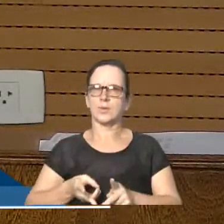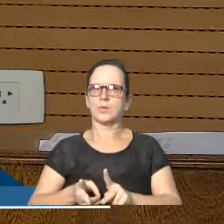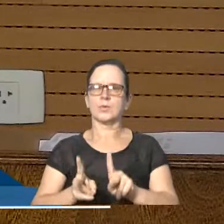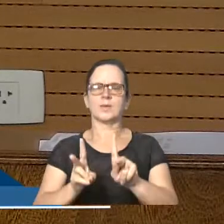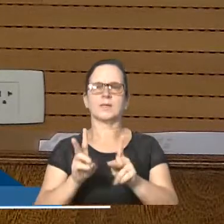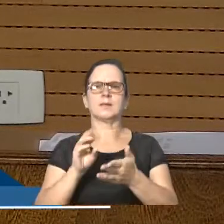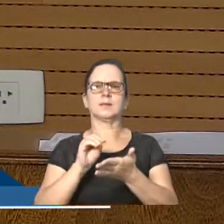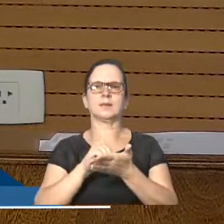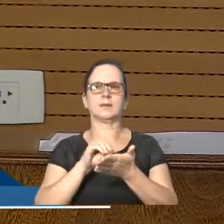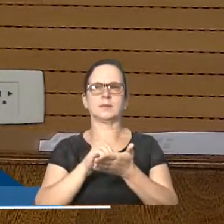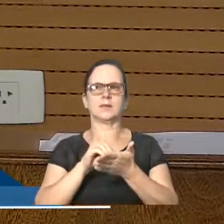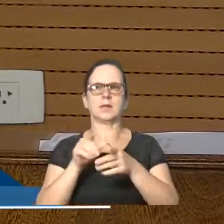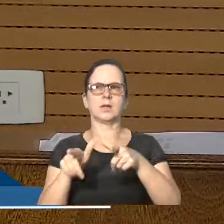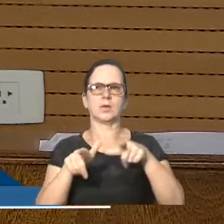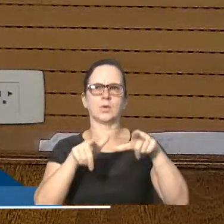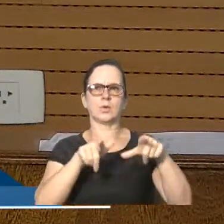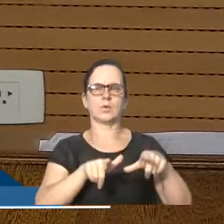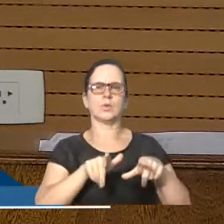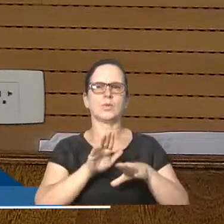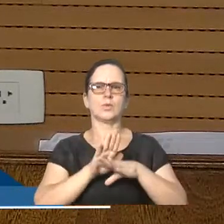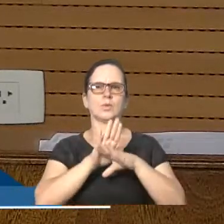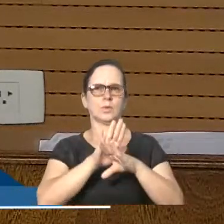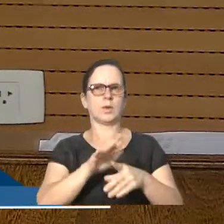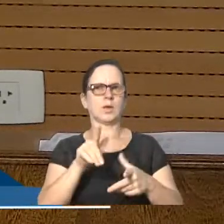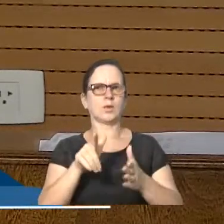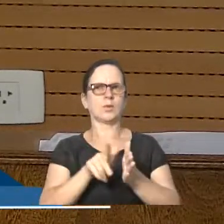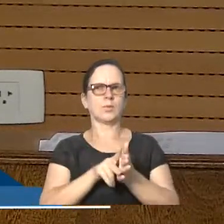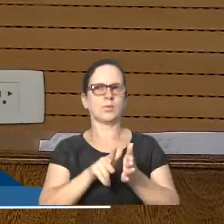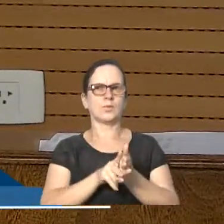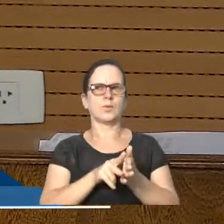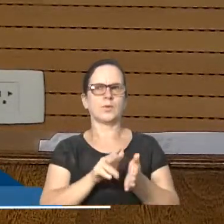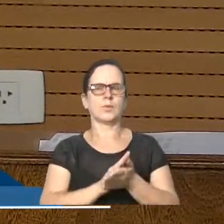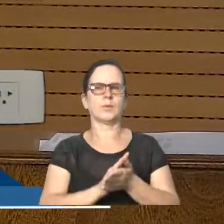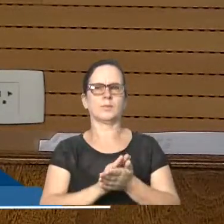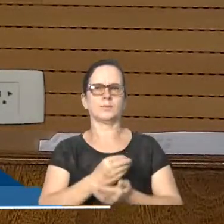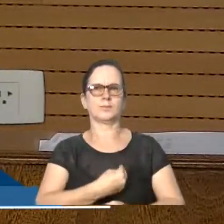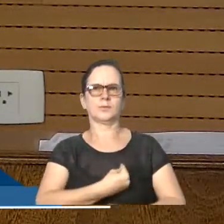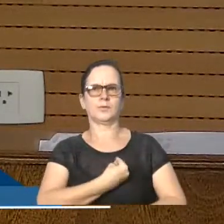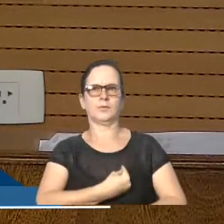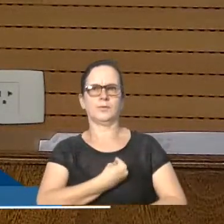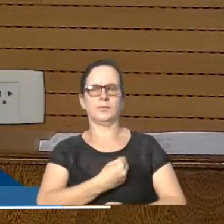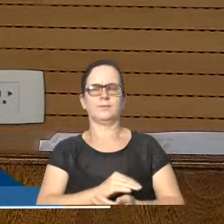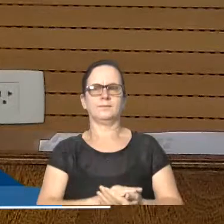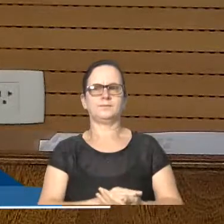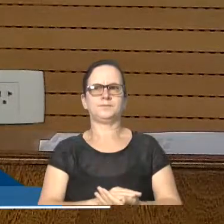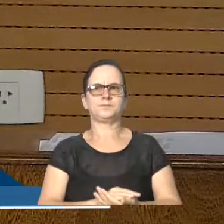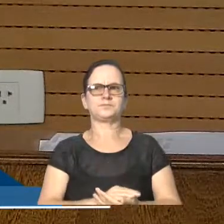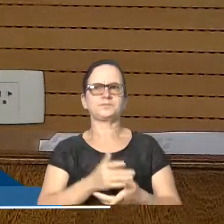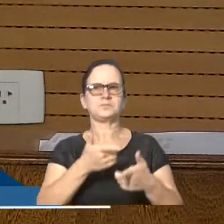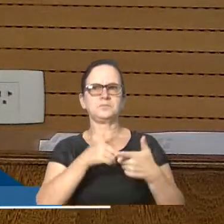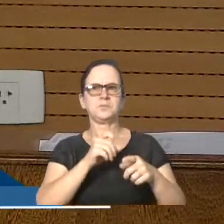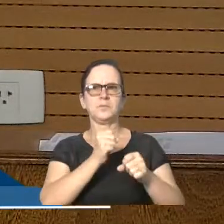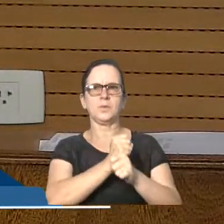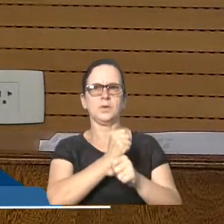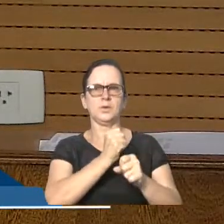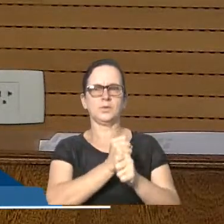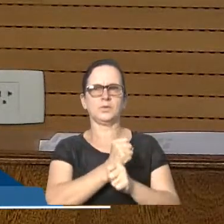sem o devido atendimento das condições de moradia, vez que ainda não foram construídas